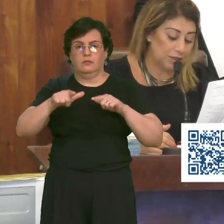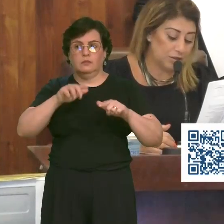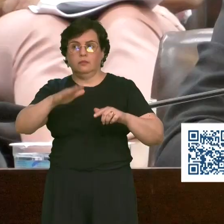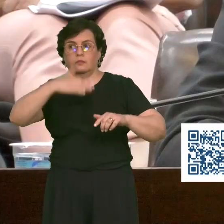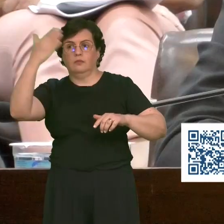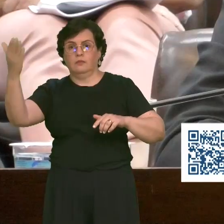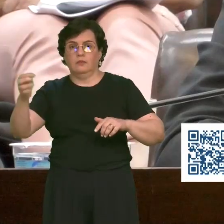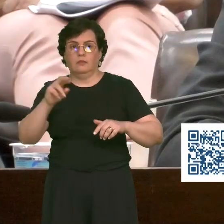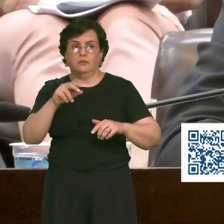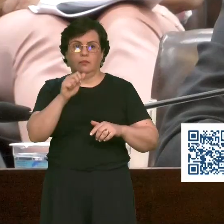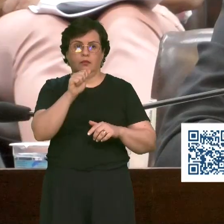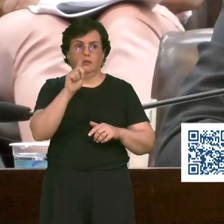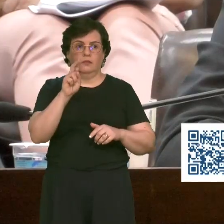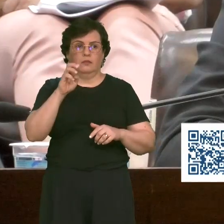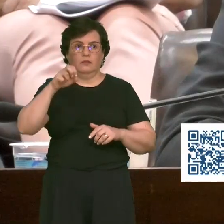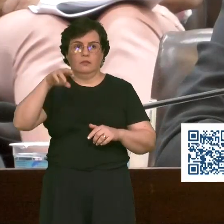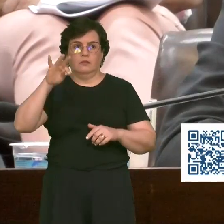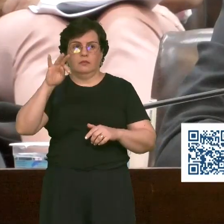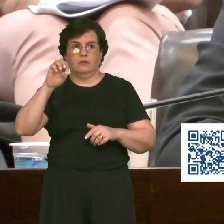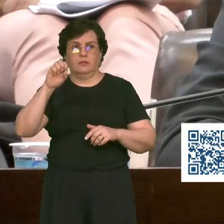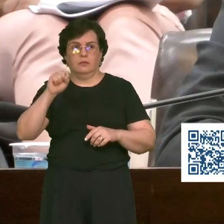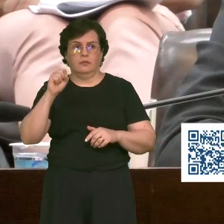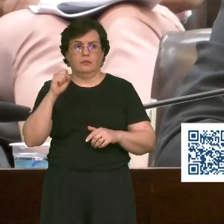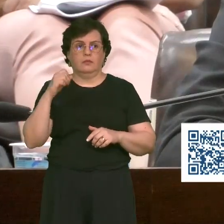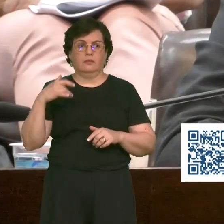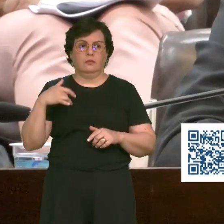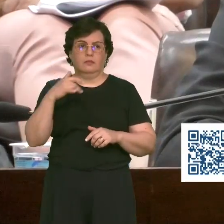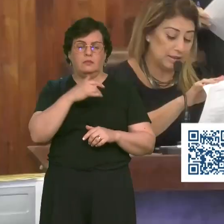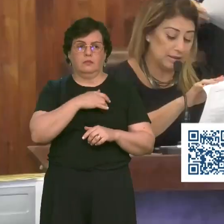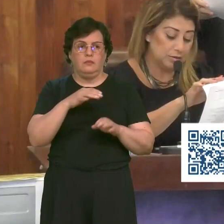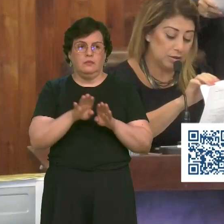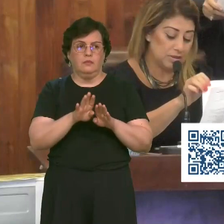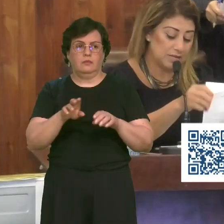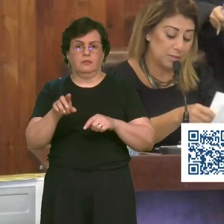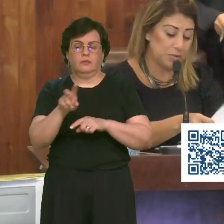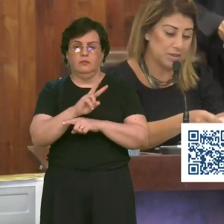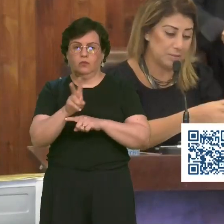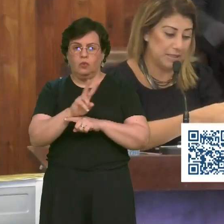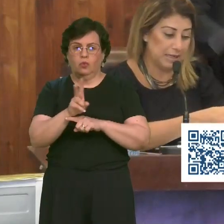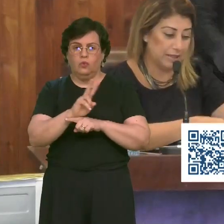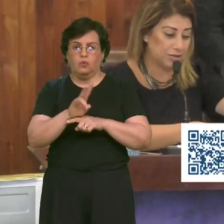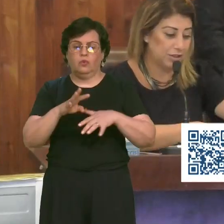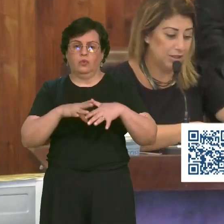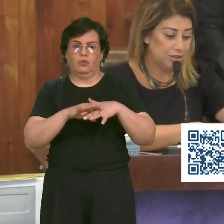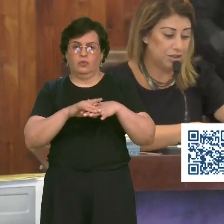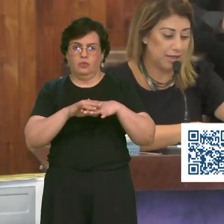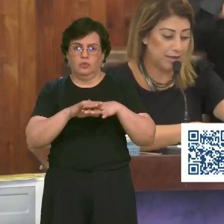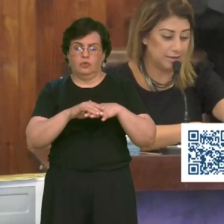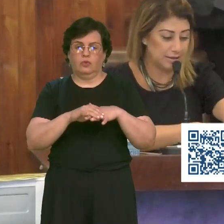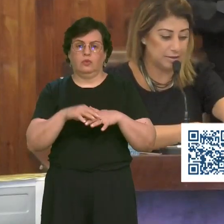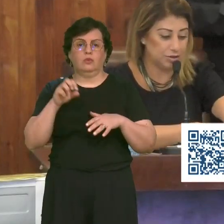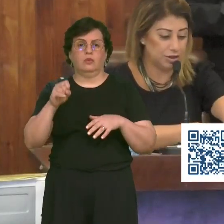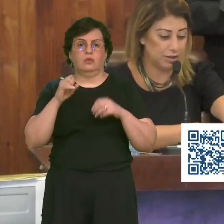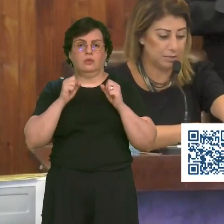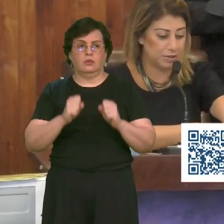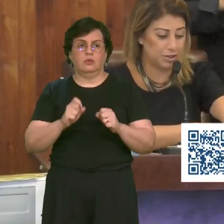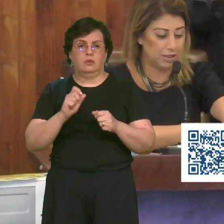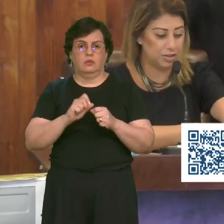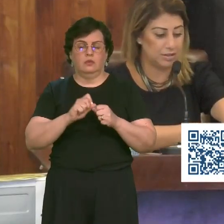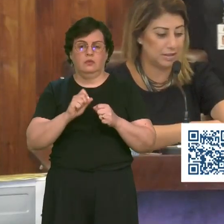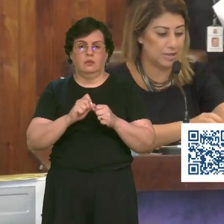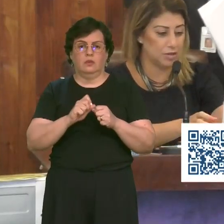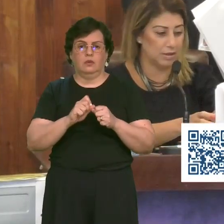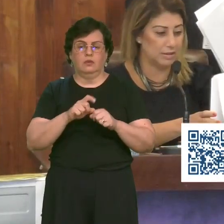agentes comunitários e saúde e a gente controle de endemias considerando Inclusive a possibilidade de realização de